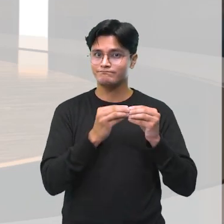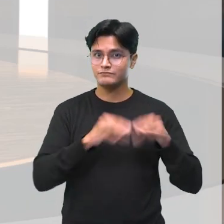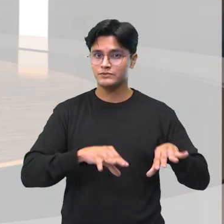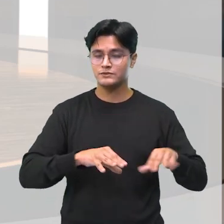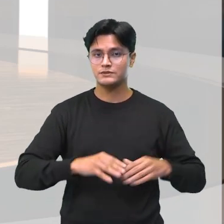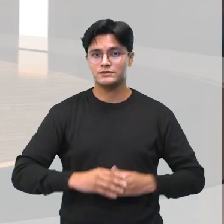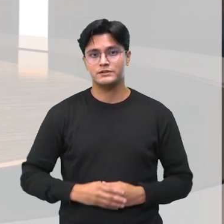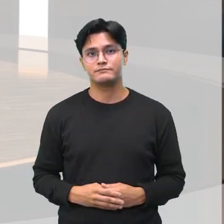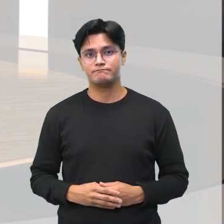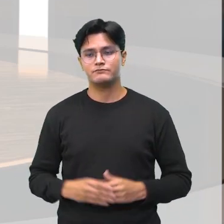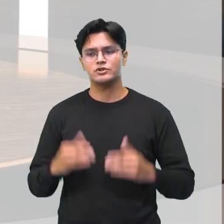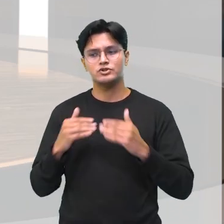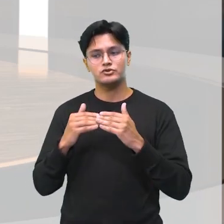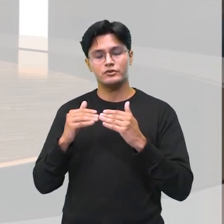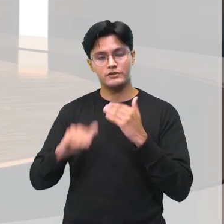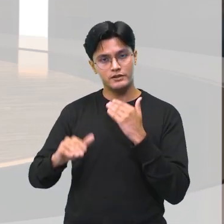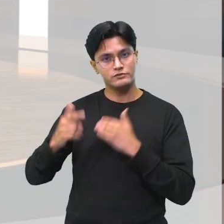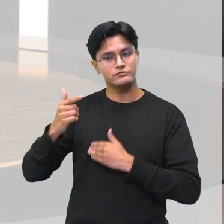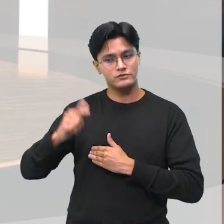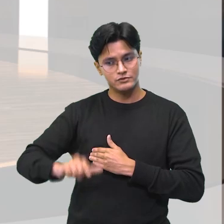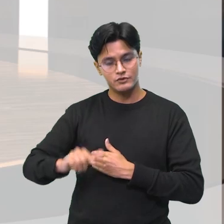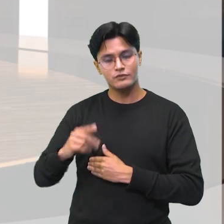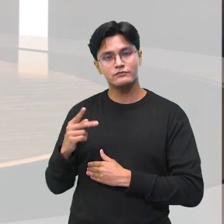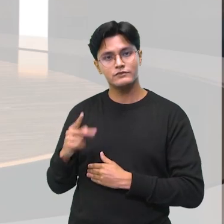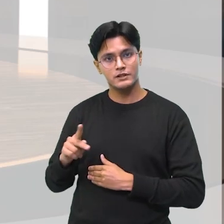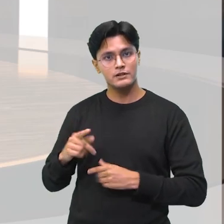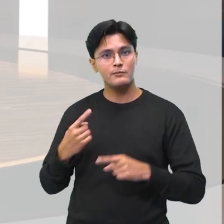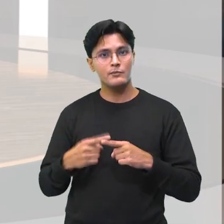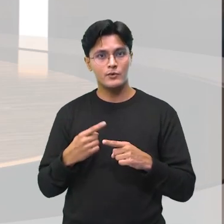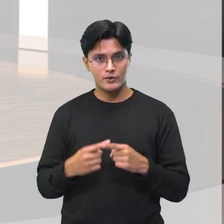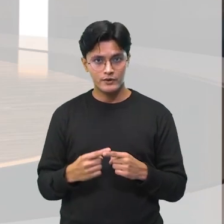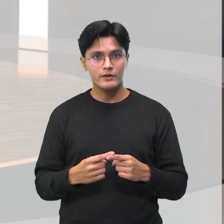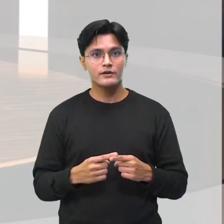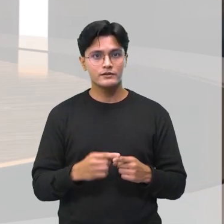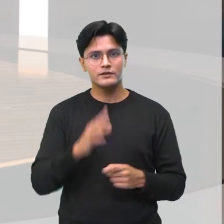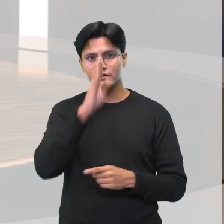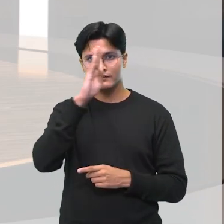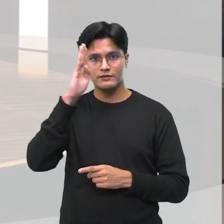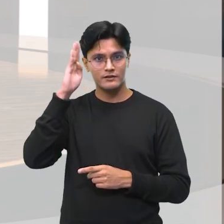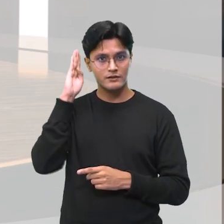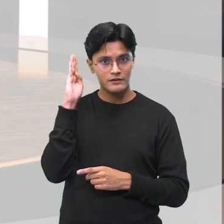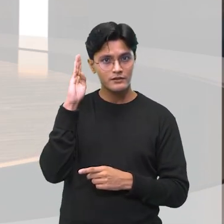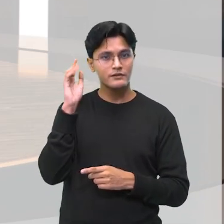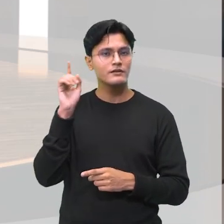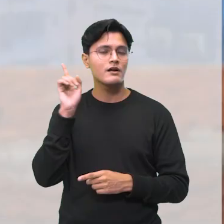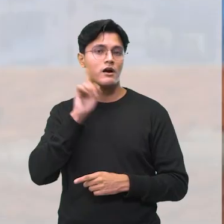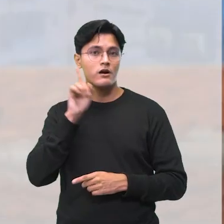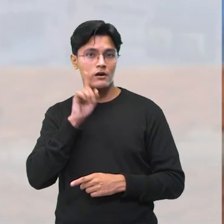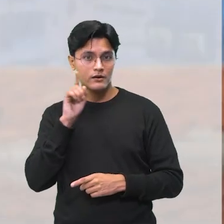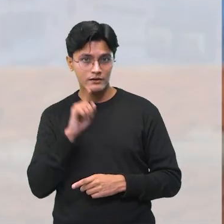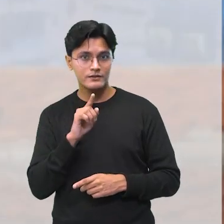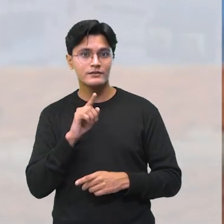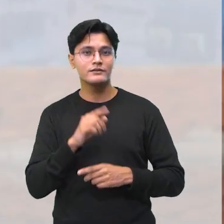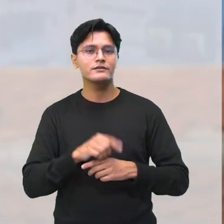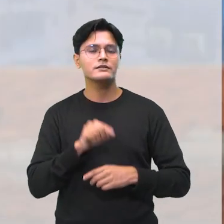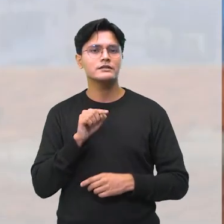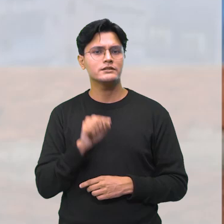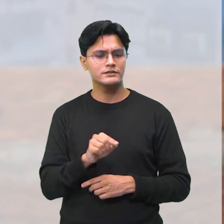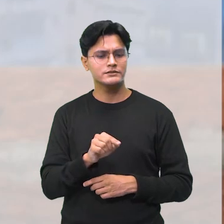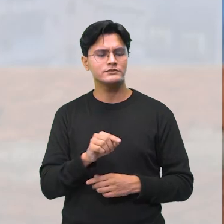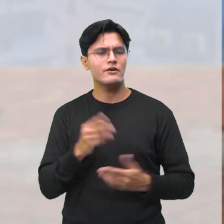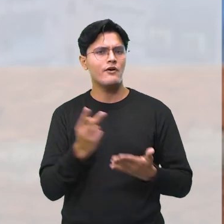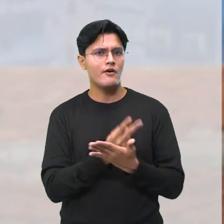discordar novamente da colega, né? Porque a Academia Americana de Pediatria está um pouco equivocada, né? Nós temos aí estudos